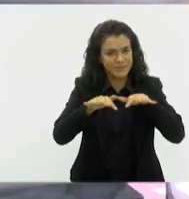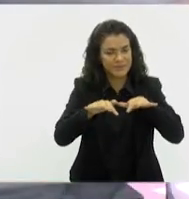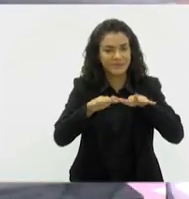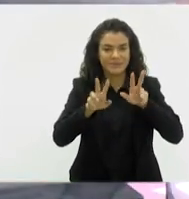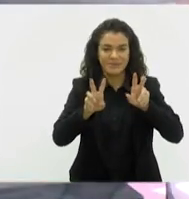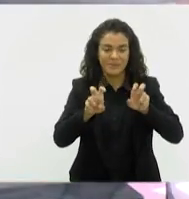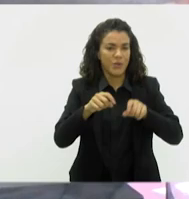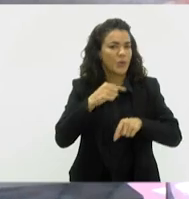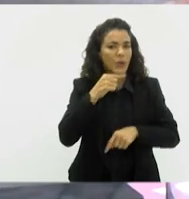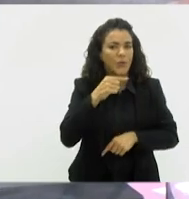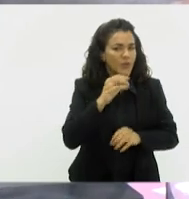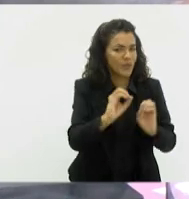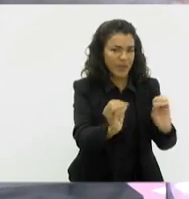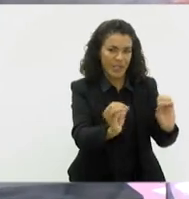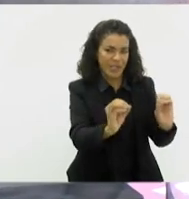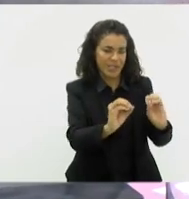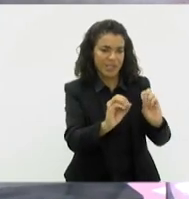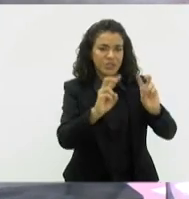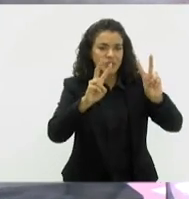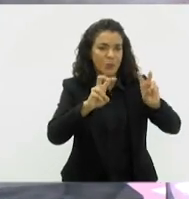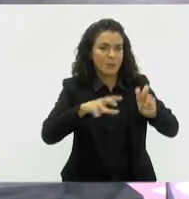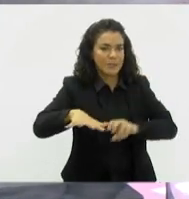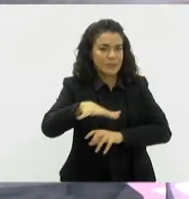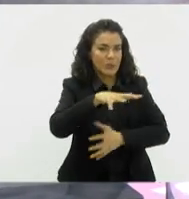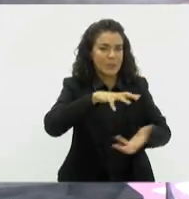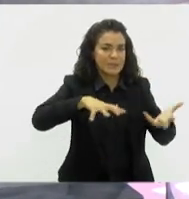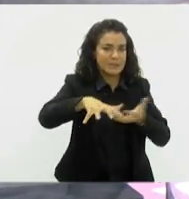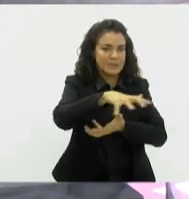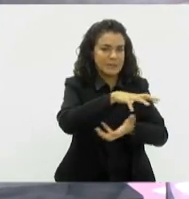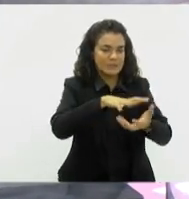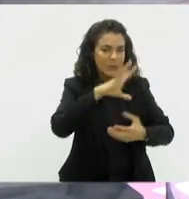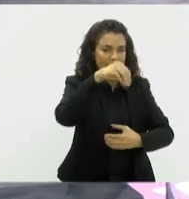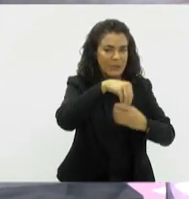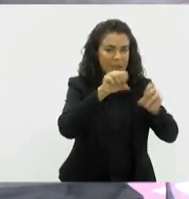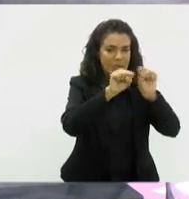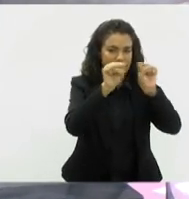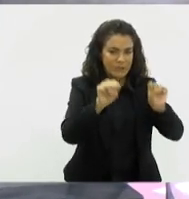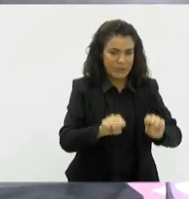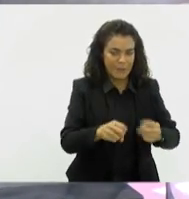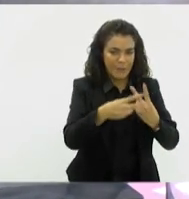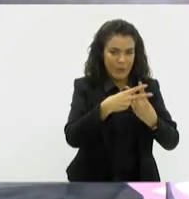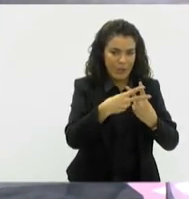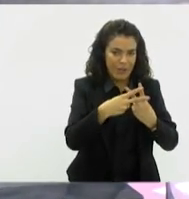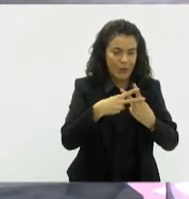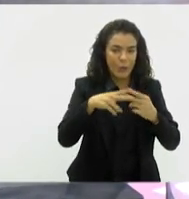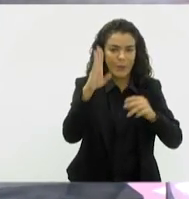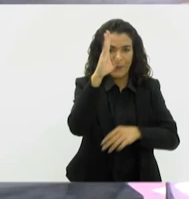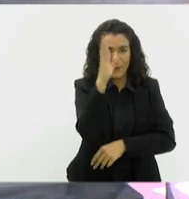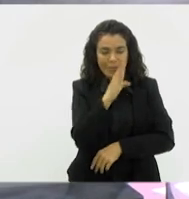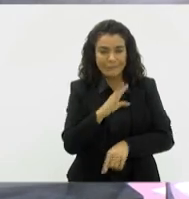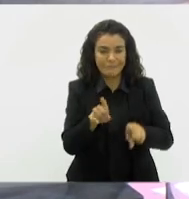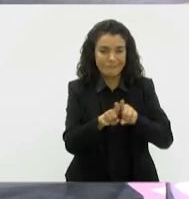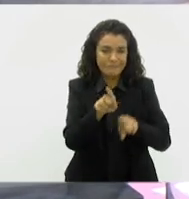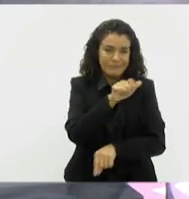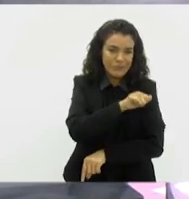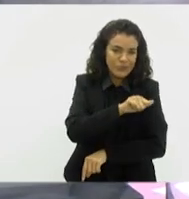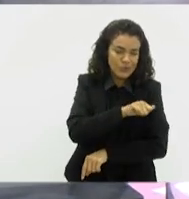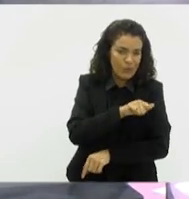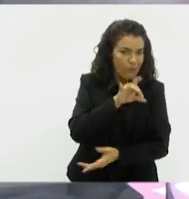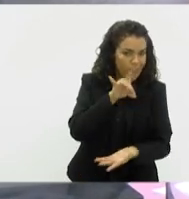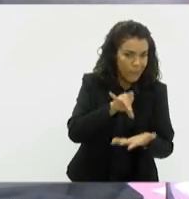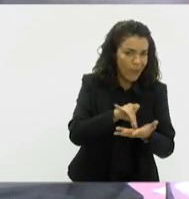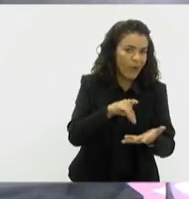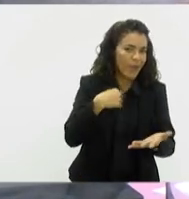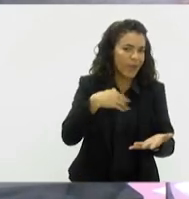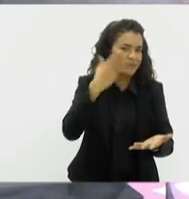com o que Vossa Excelência está dizendo sobre o drama do sistema prisional do Brasil, especialmente do Rio de Janeiro, é uma realidade. O que eu só